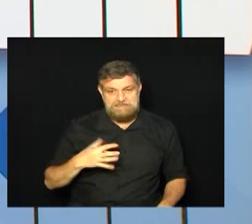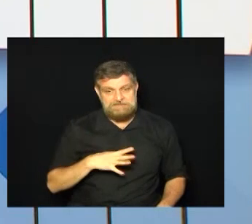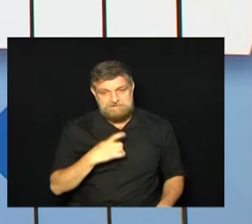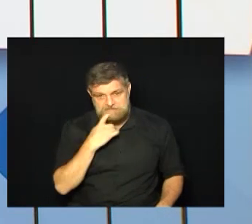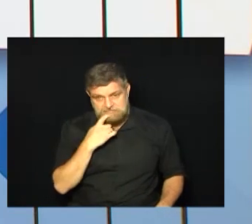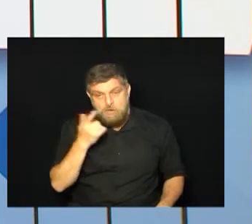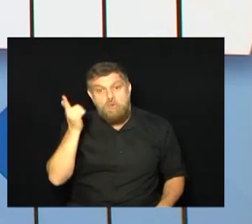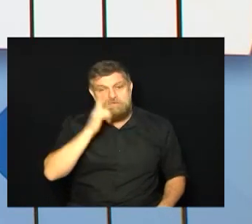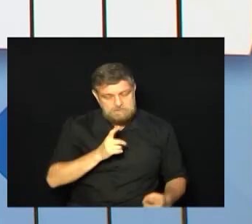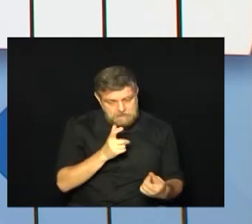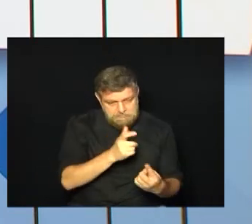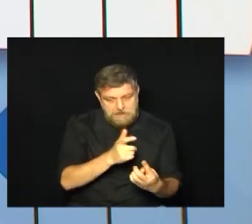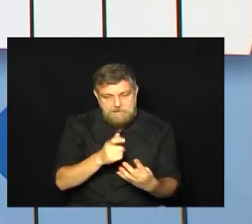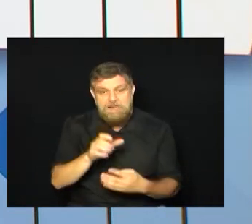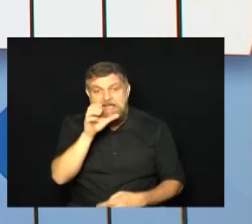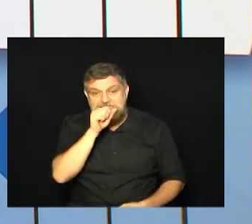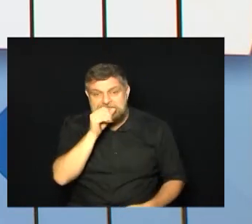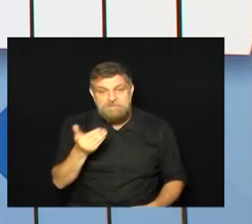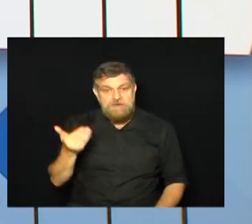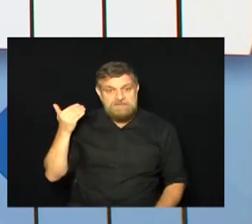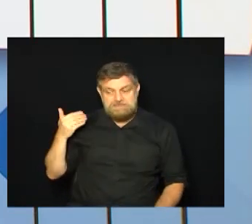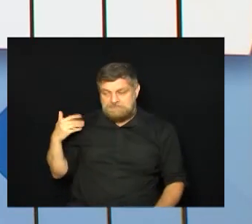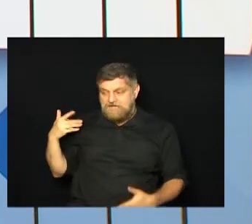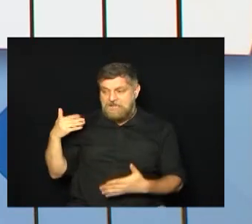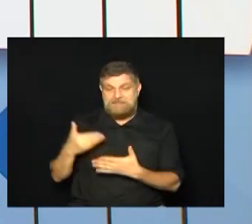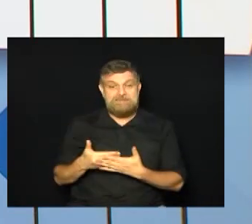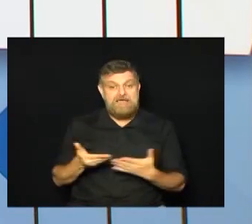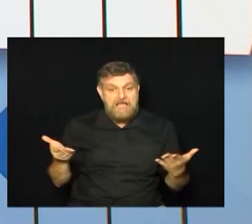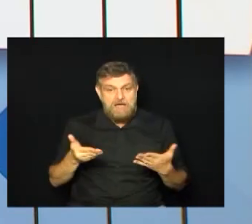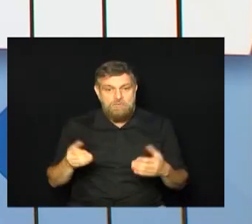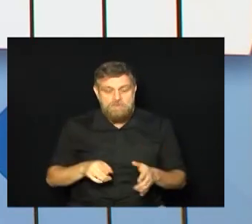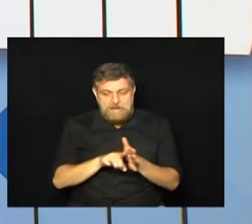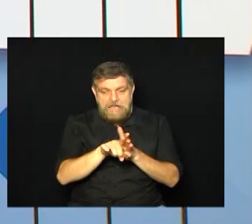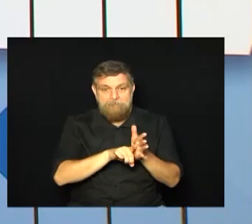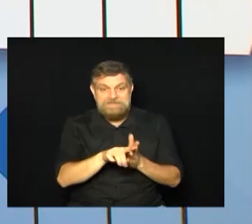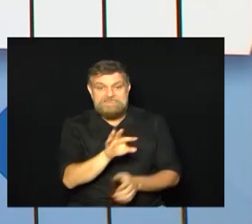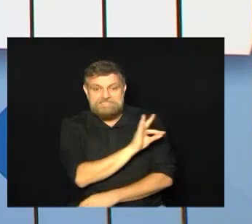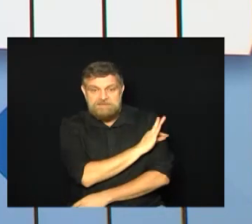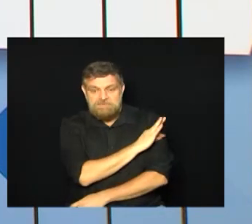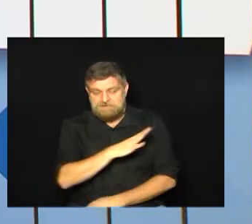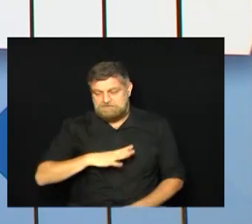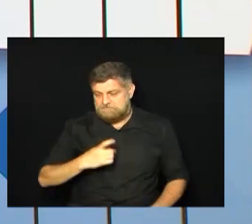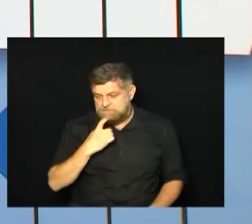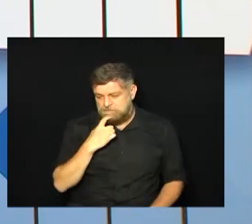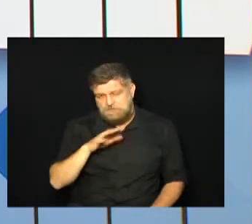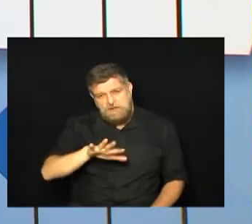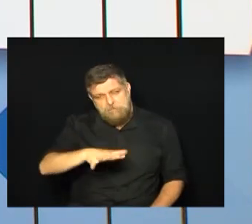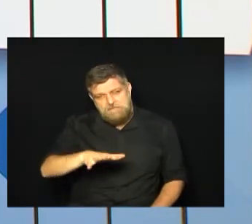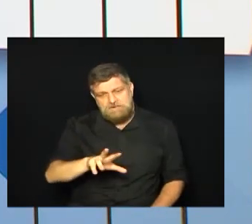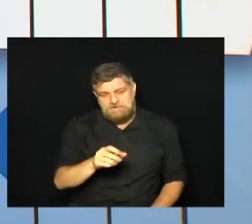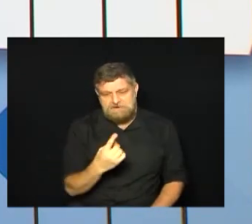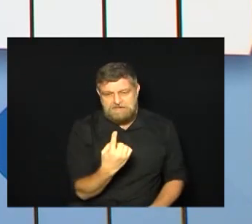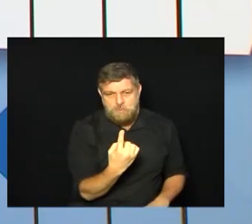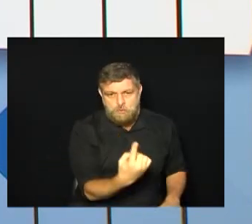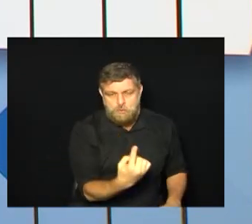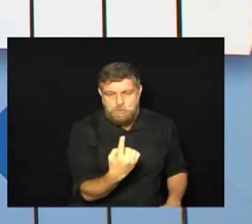foram vacinadas no último sábado e até agora, de acordo com o último levantamento da Prefeitura. Na cidade, a gente tem cerca de